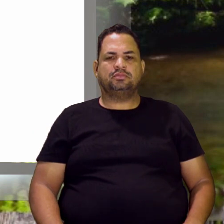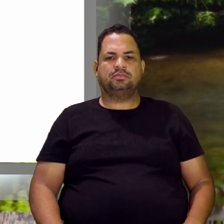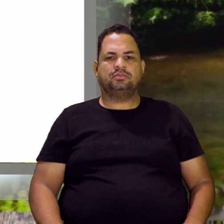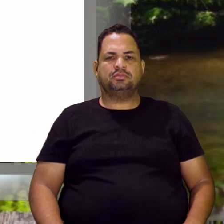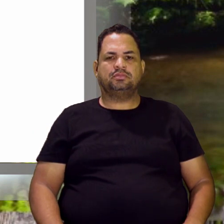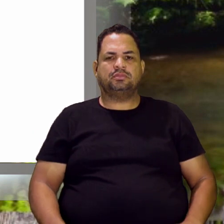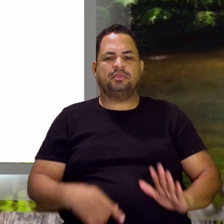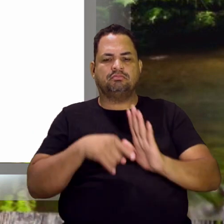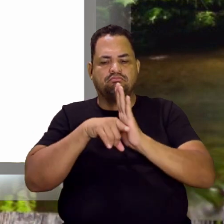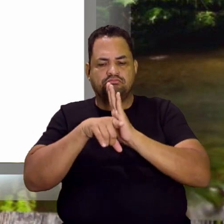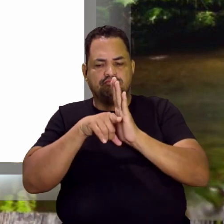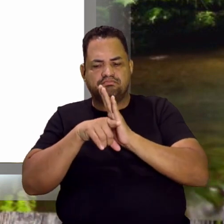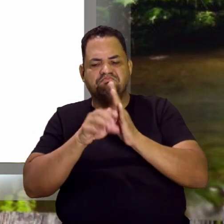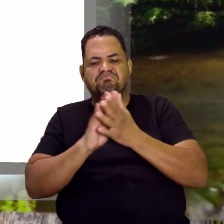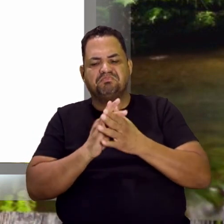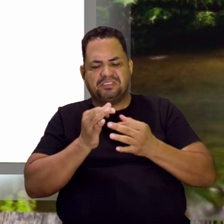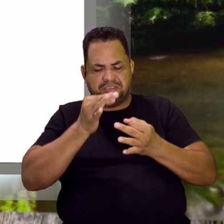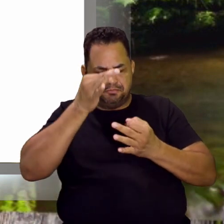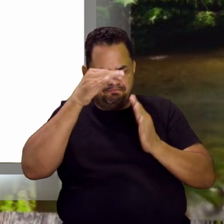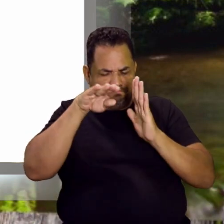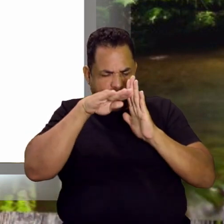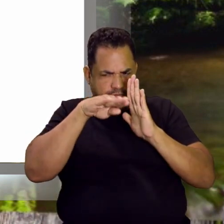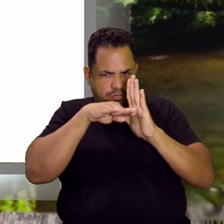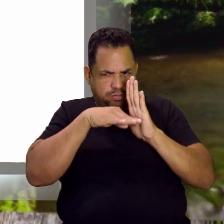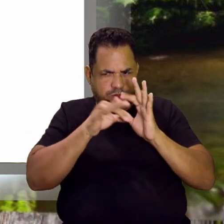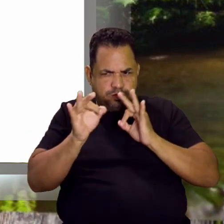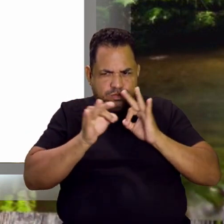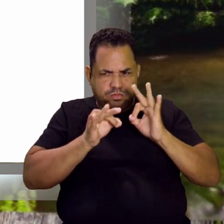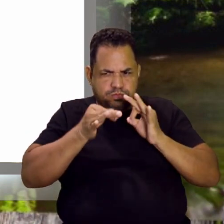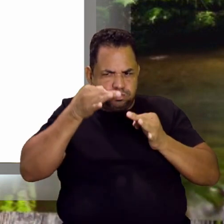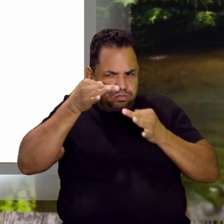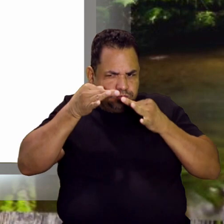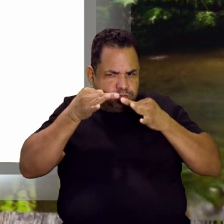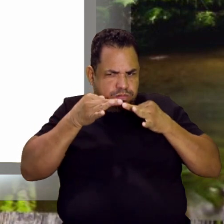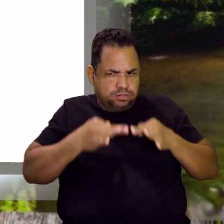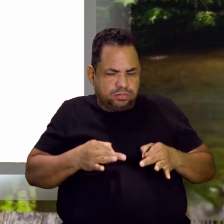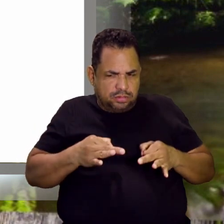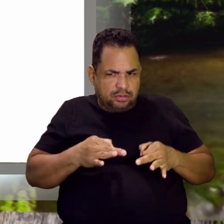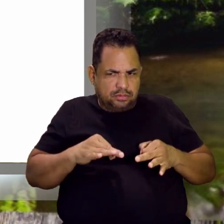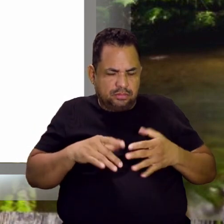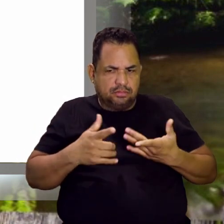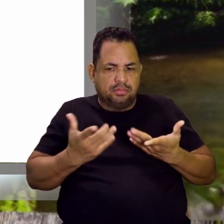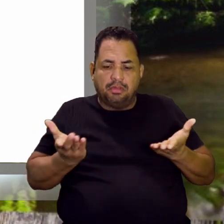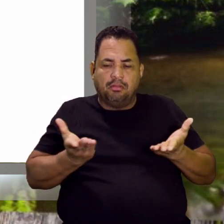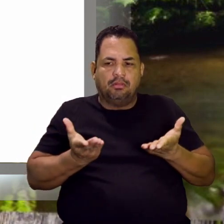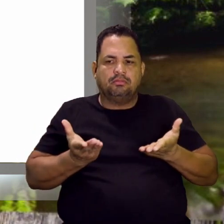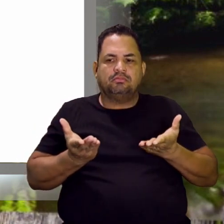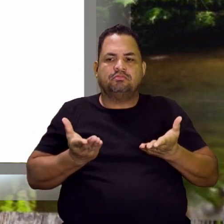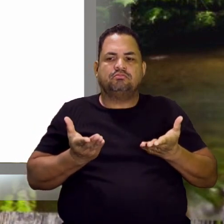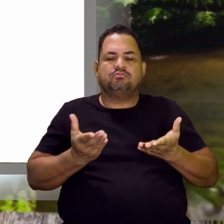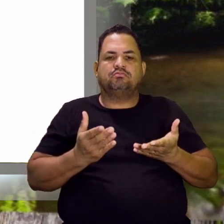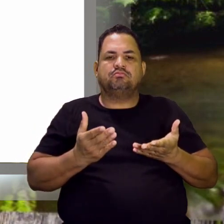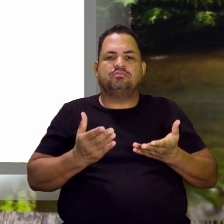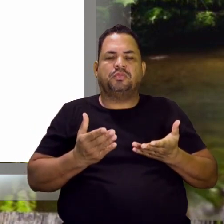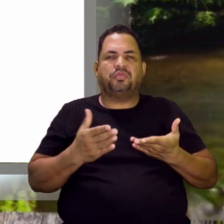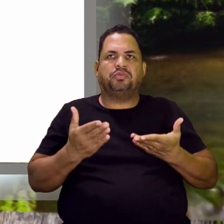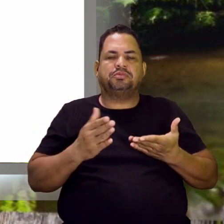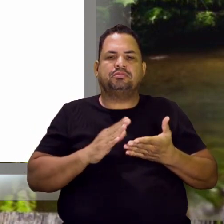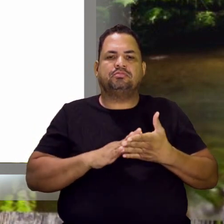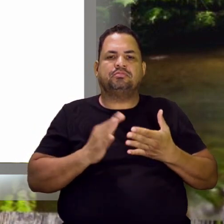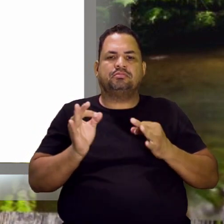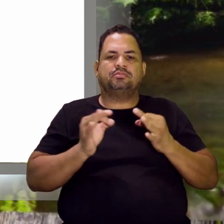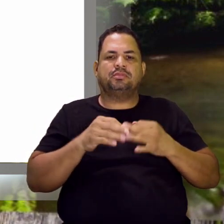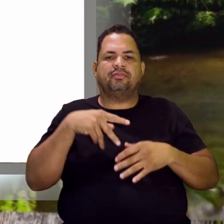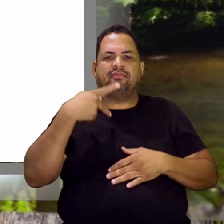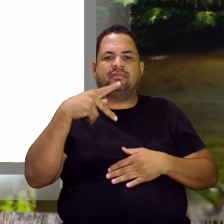o estudo dele foi tão bem feito que ninguém até hoje conseguiu, não que as pessoas tentem, né? Mas é só uma